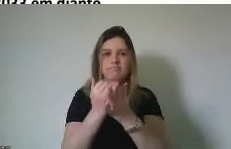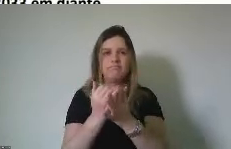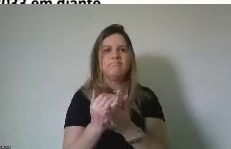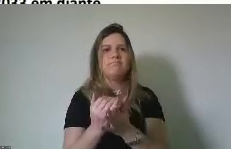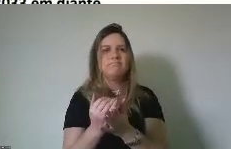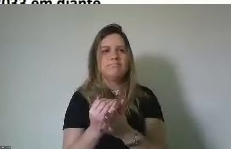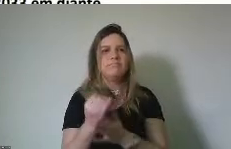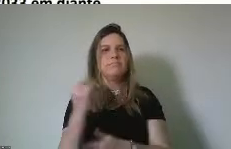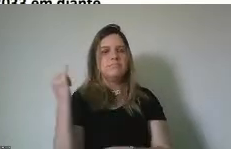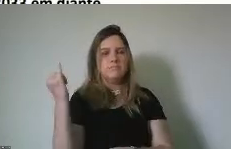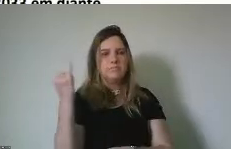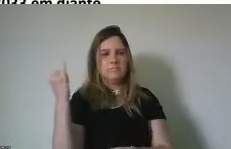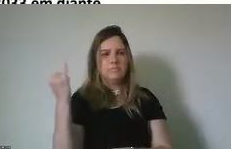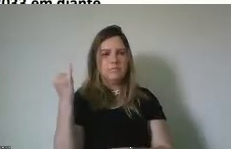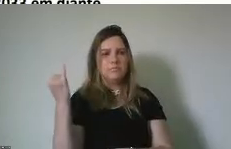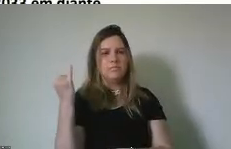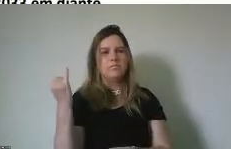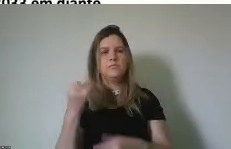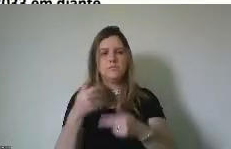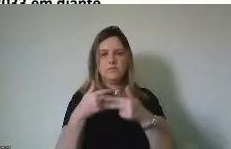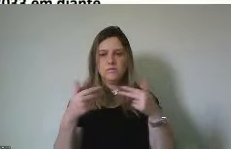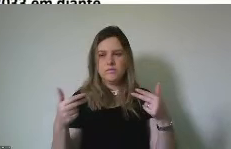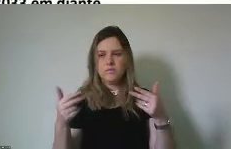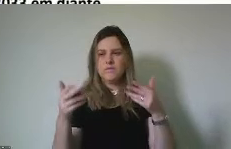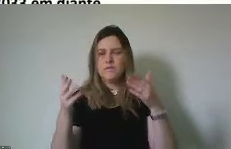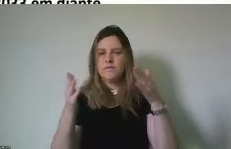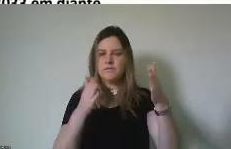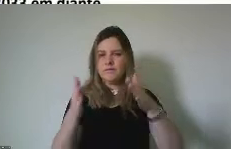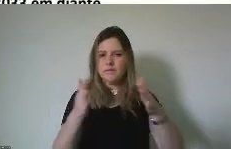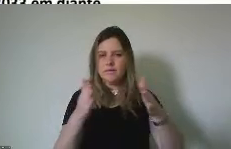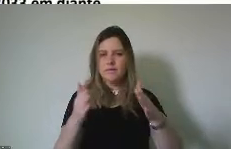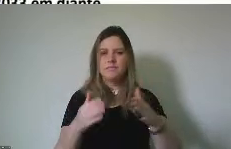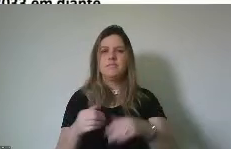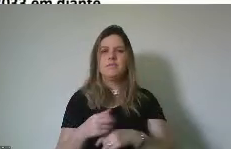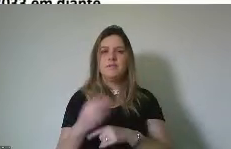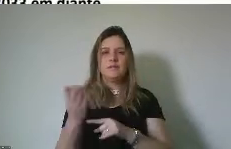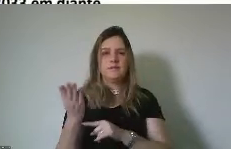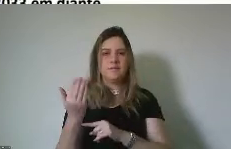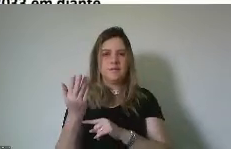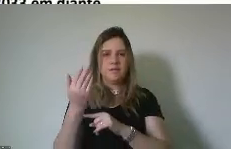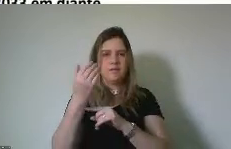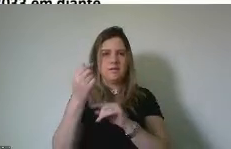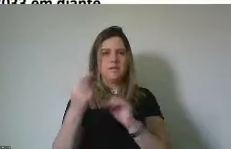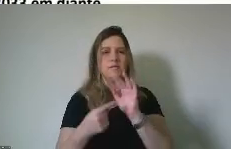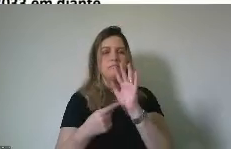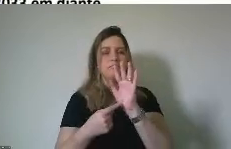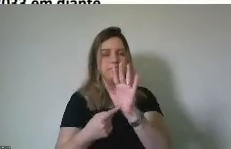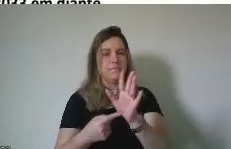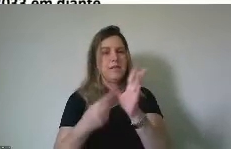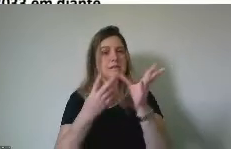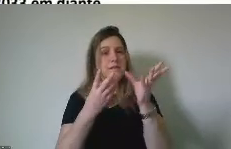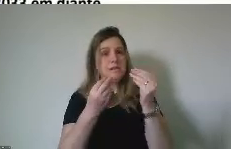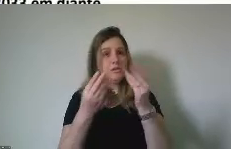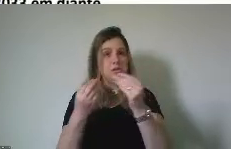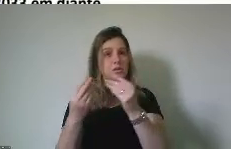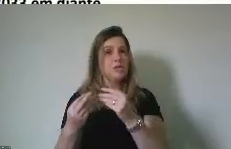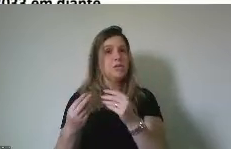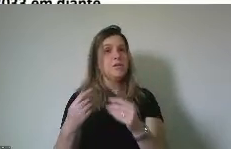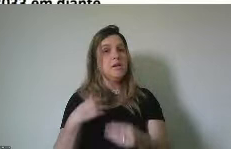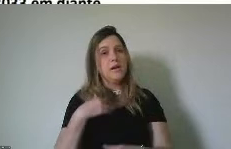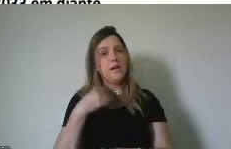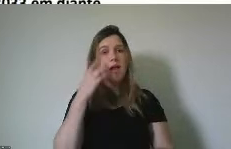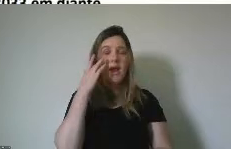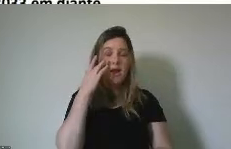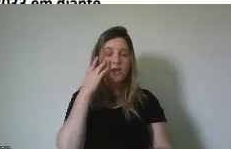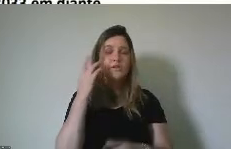vem o espaço para investimentos em novas tecnologias é um mercado bastante grande tá a gente acha que esse mercado pode ser